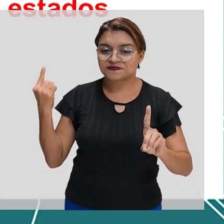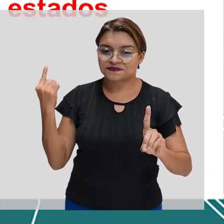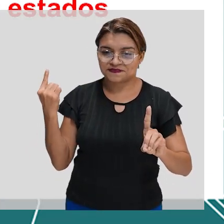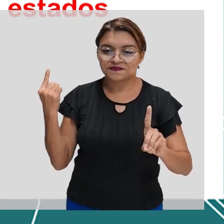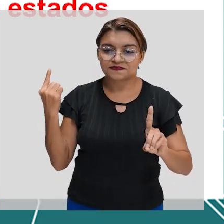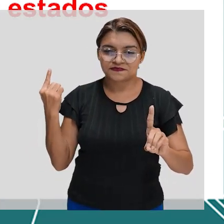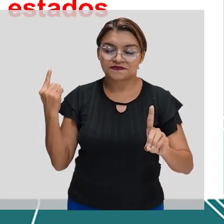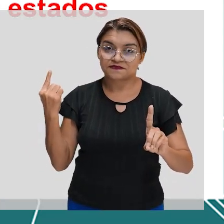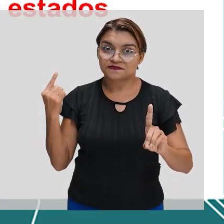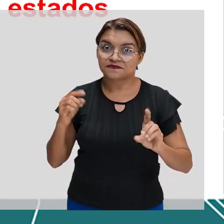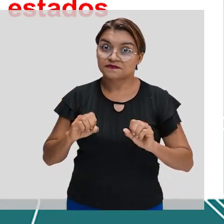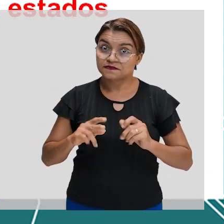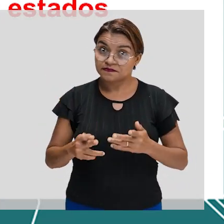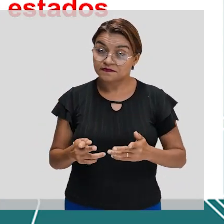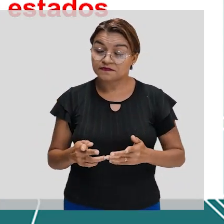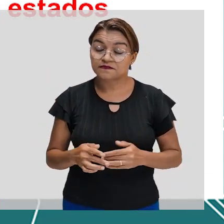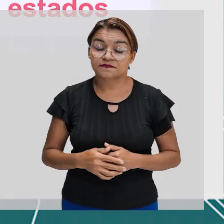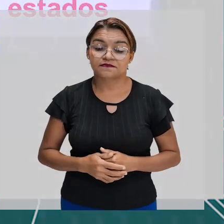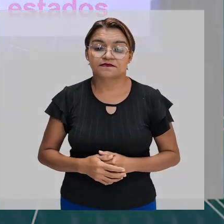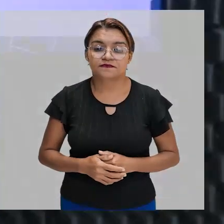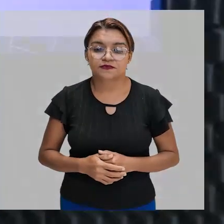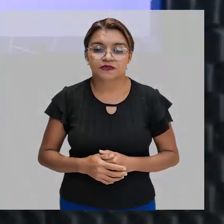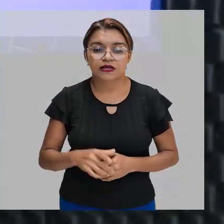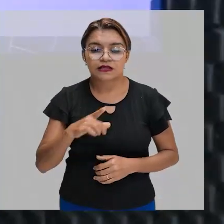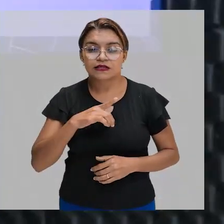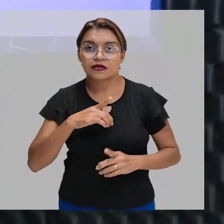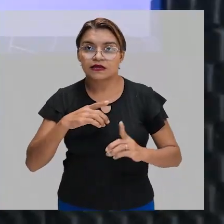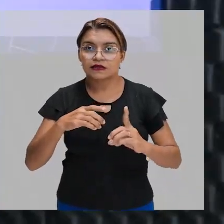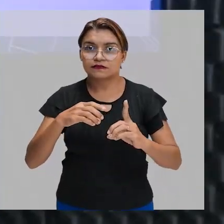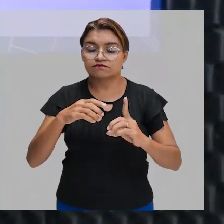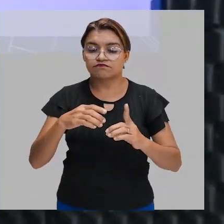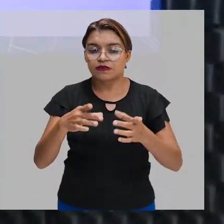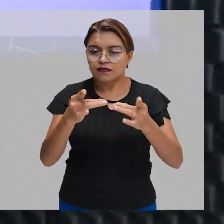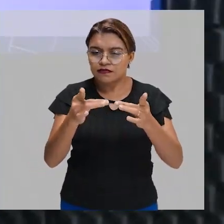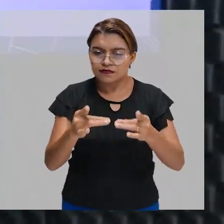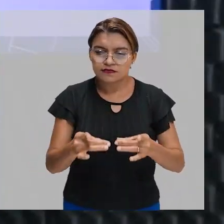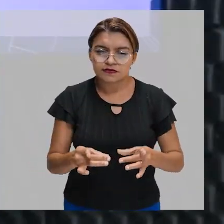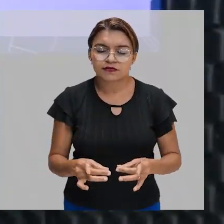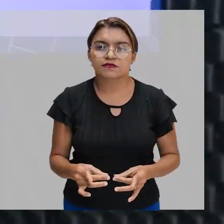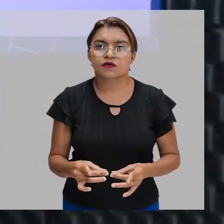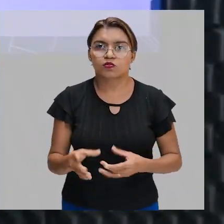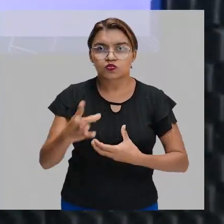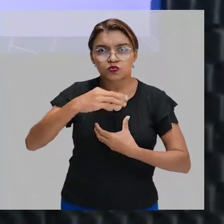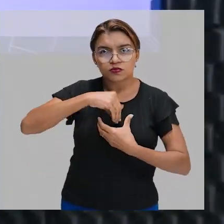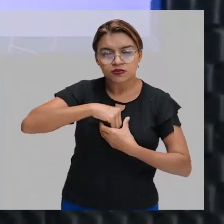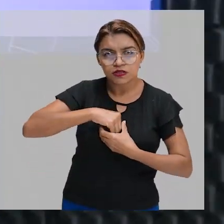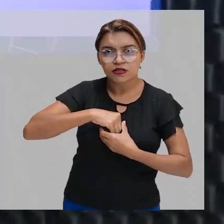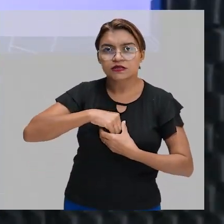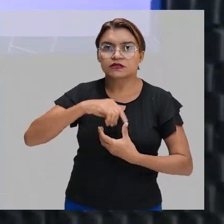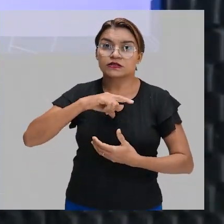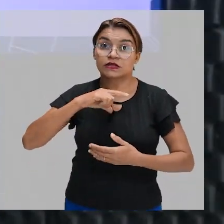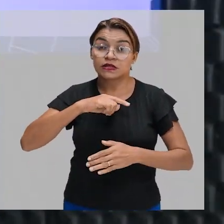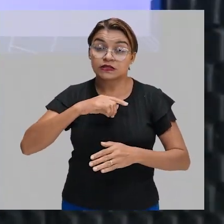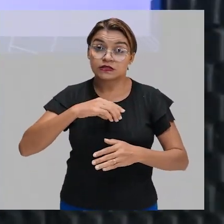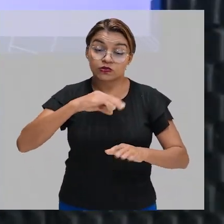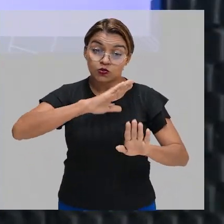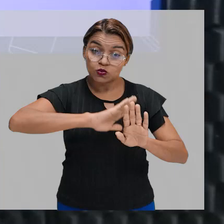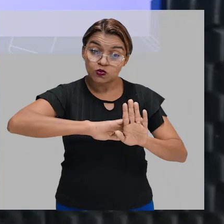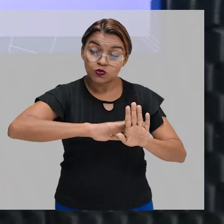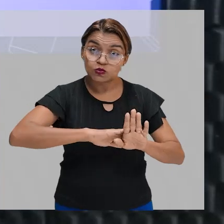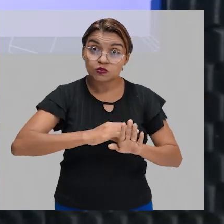de estados interiores aí gente essa descrição de estados interiores eu tenho subjetivismo e